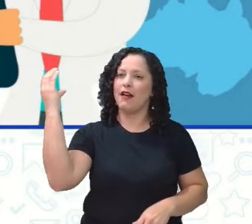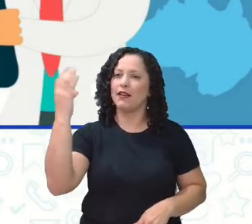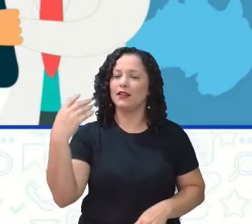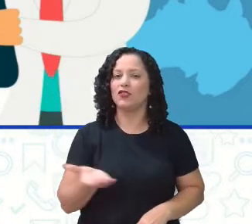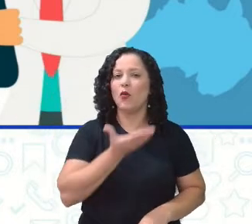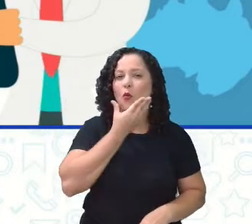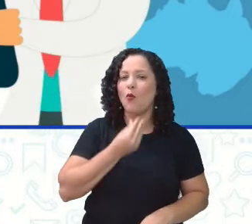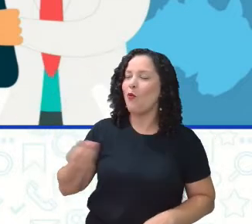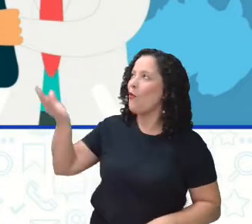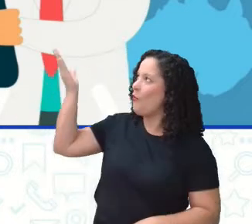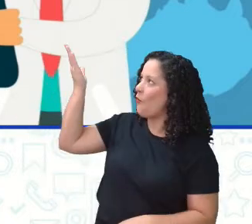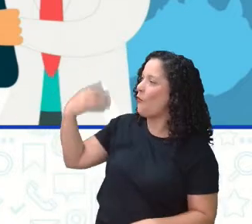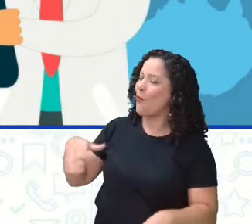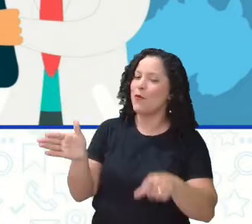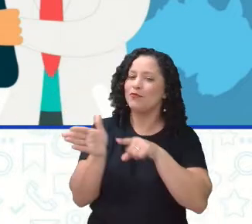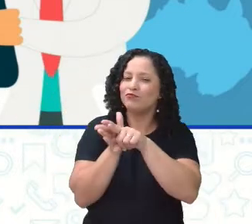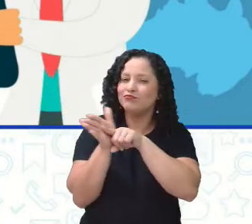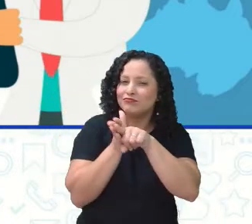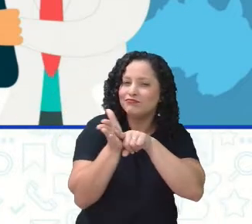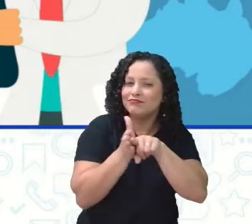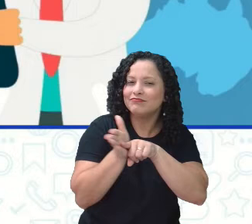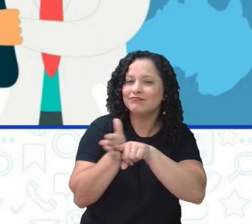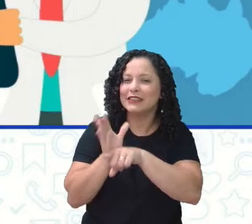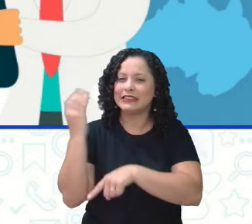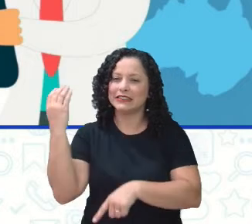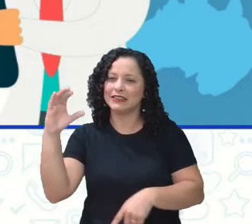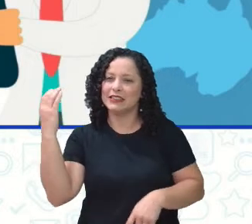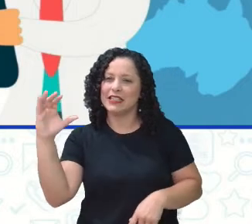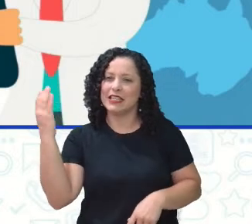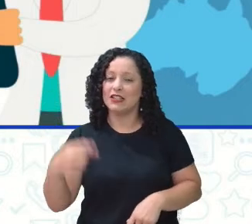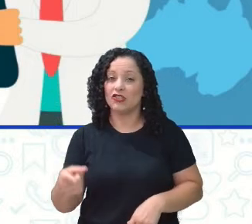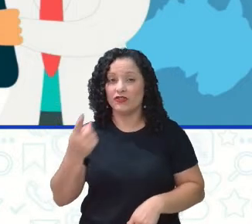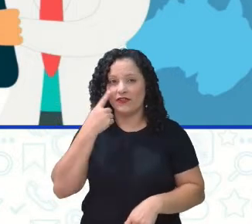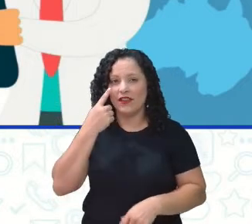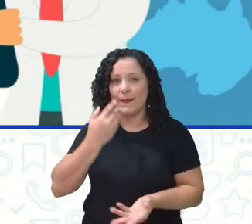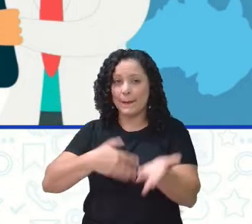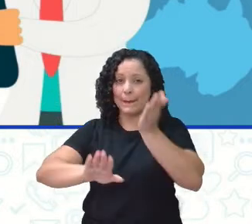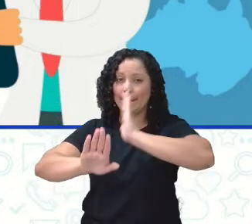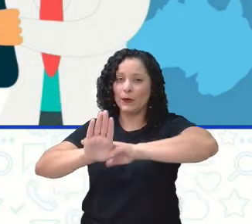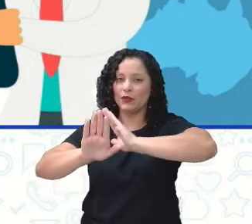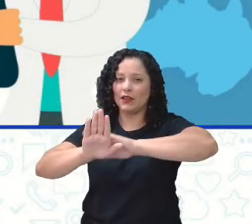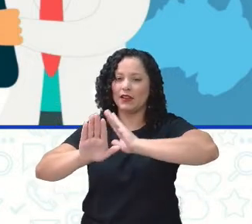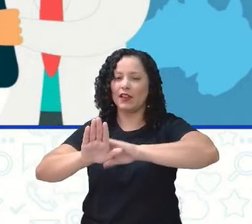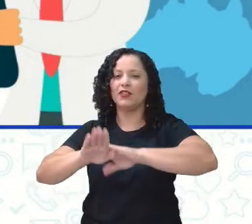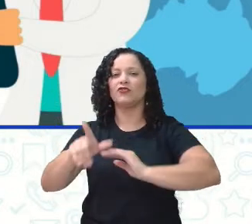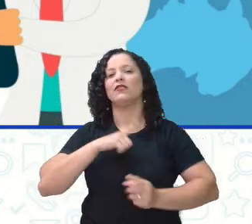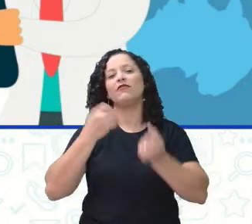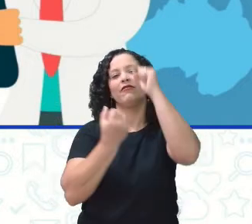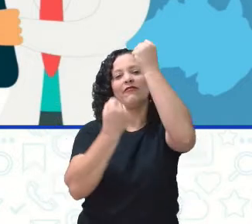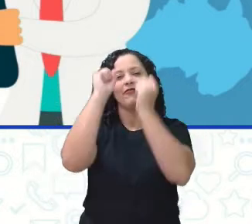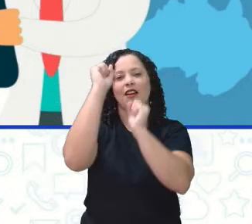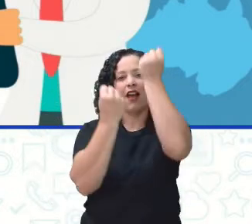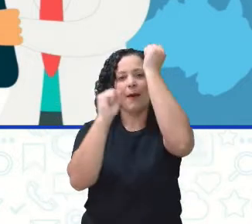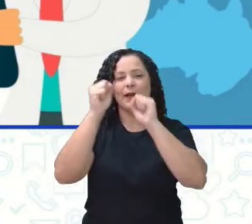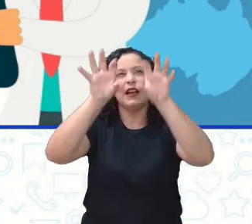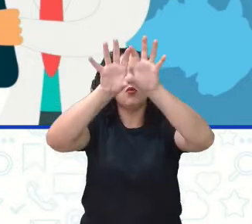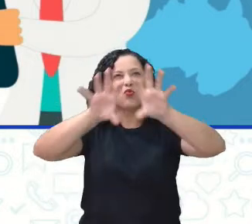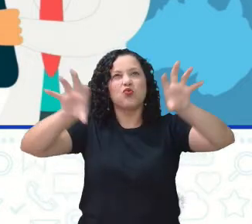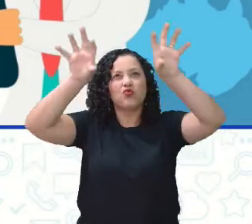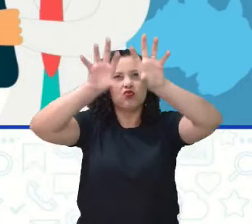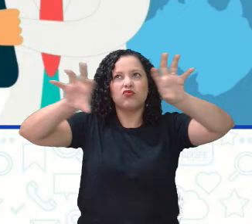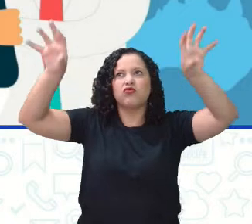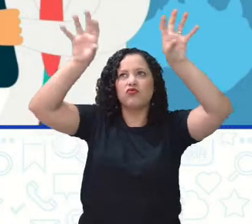Mas repare ali atrás as fábricas, o quê? Gerando poluição do ar,